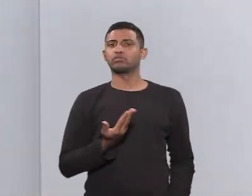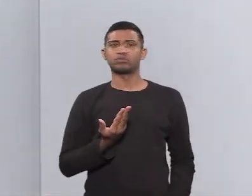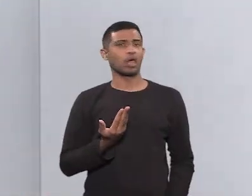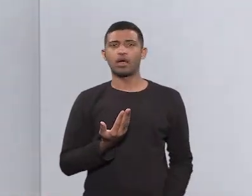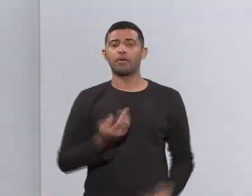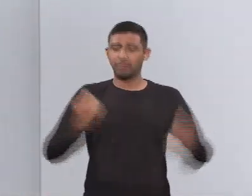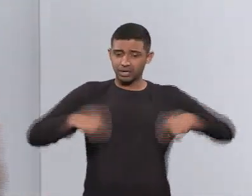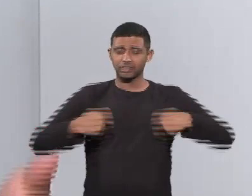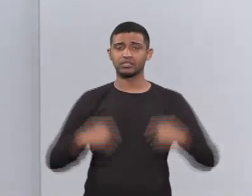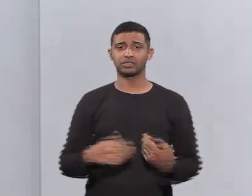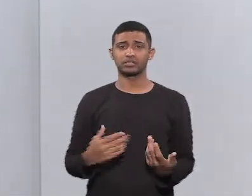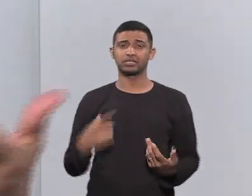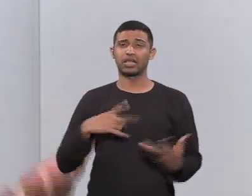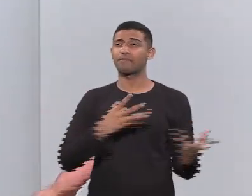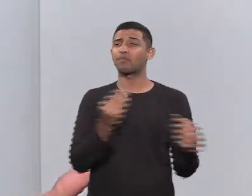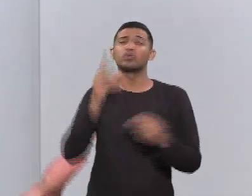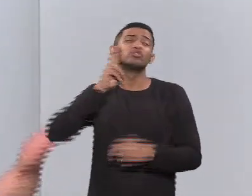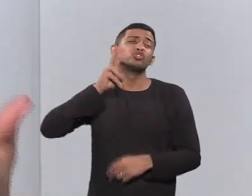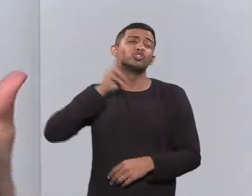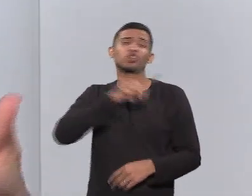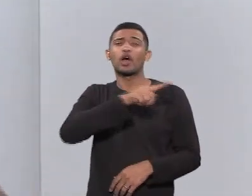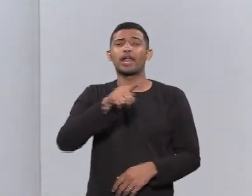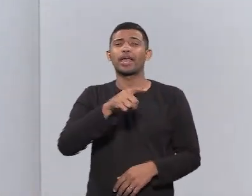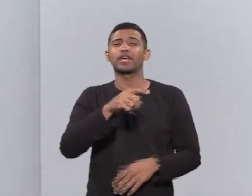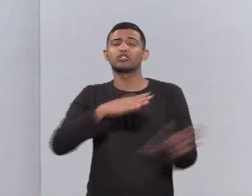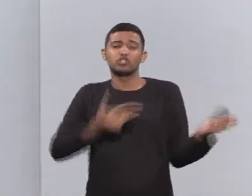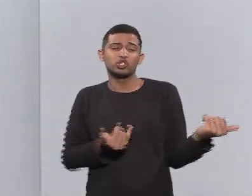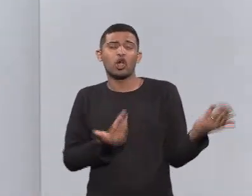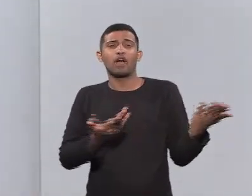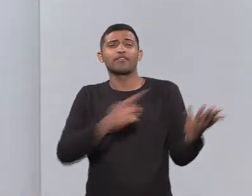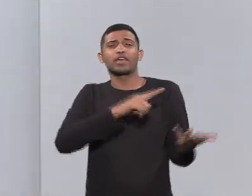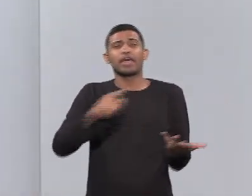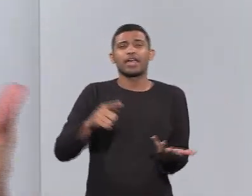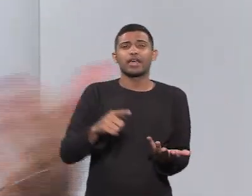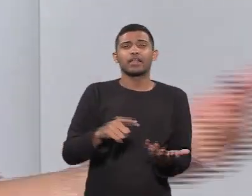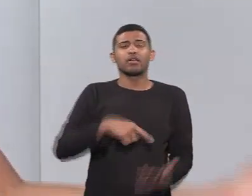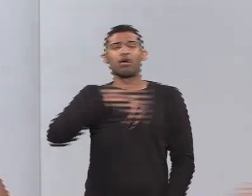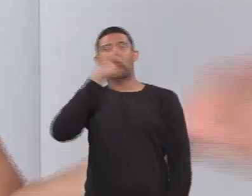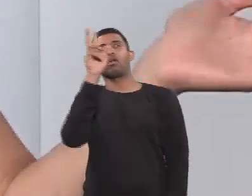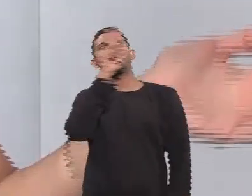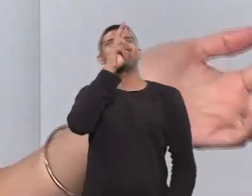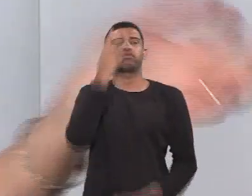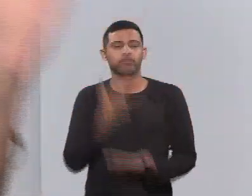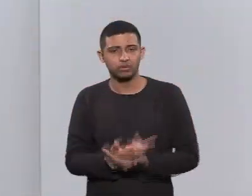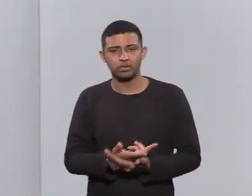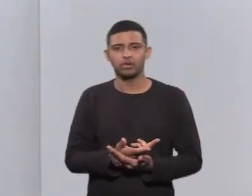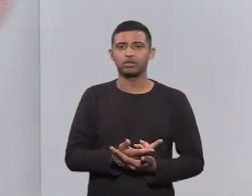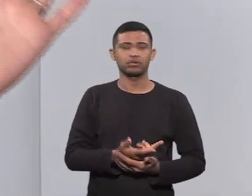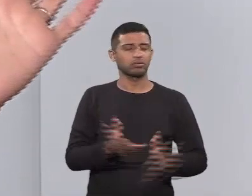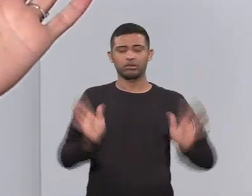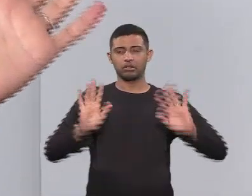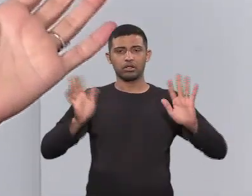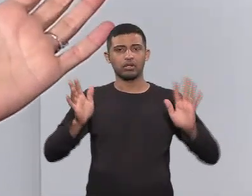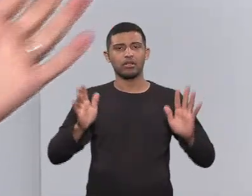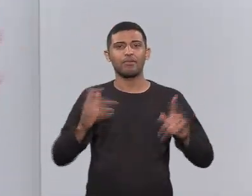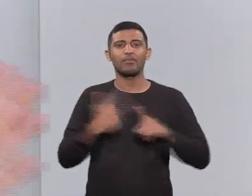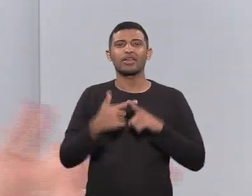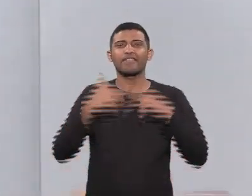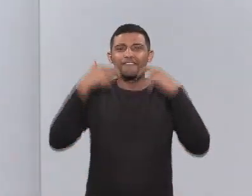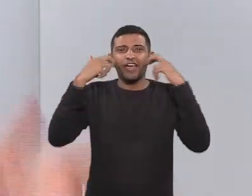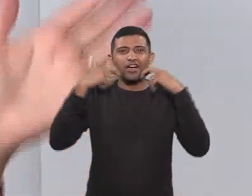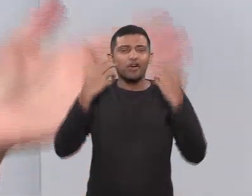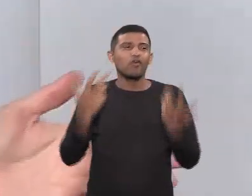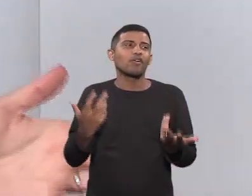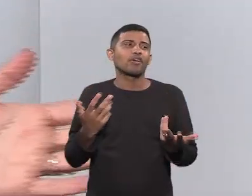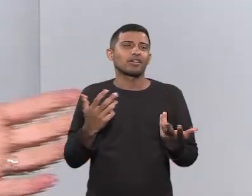escutou muitos casos de adolescentes que começam a ter glicemia descompensada por vergonha. Vai lanchar com os amigos na hora do recreio, não vou medir, não vou aplicar nada, porque